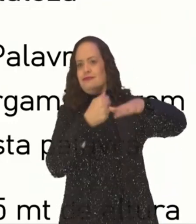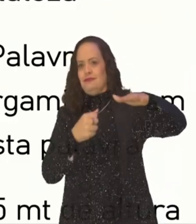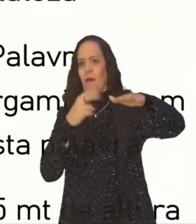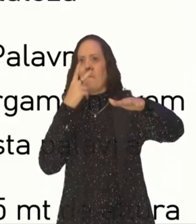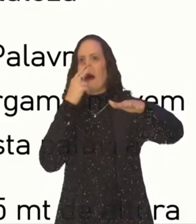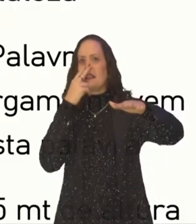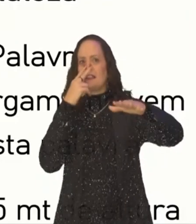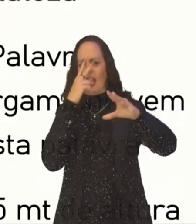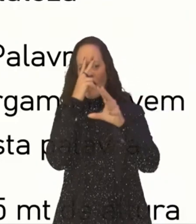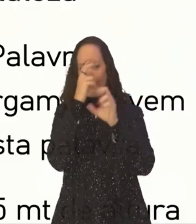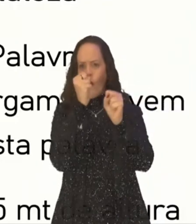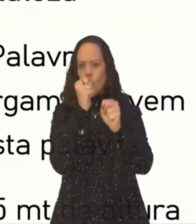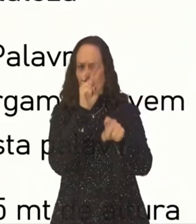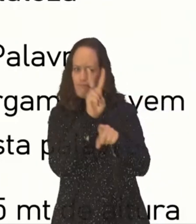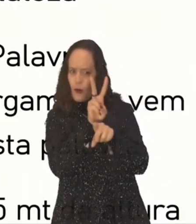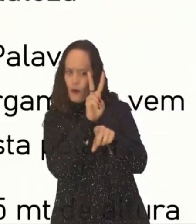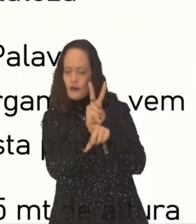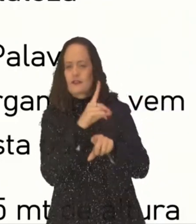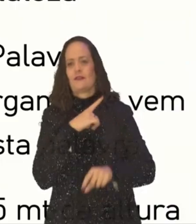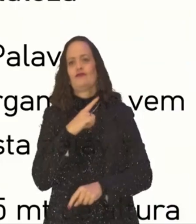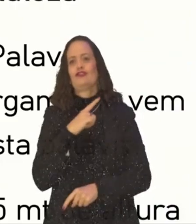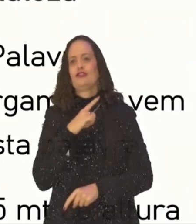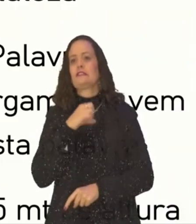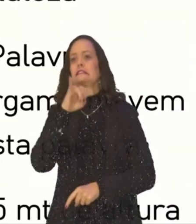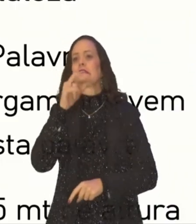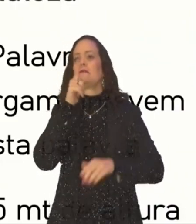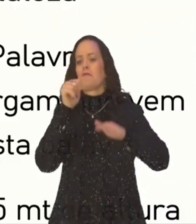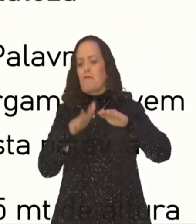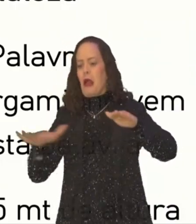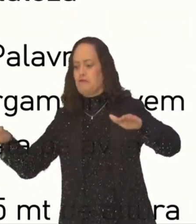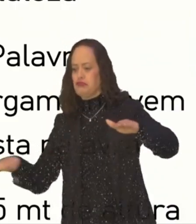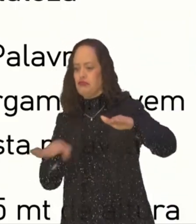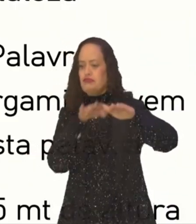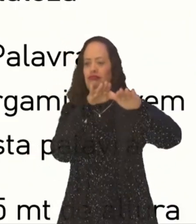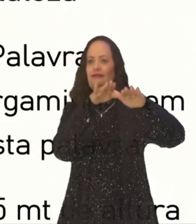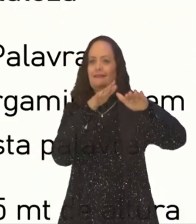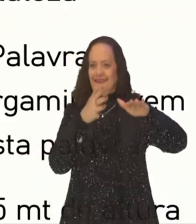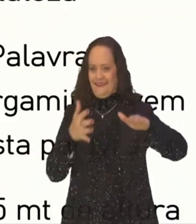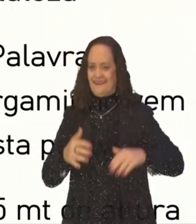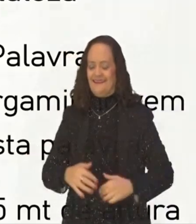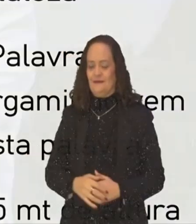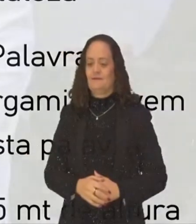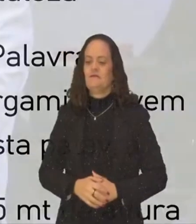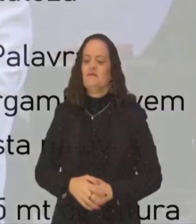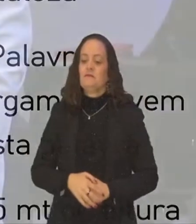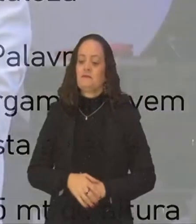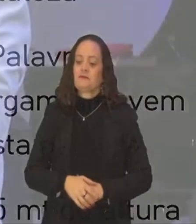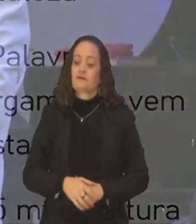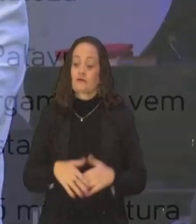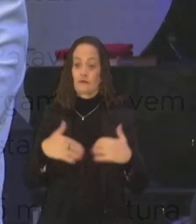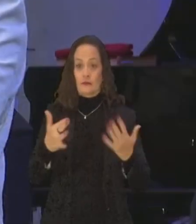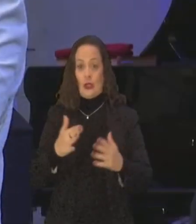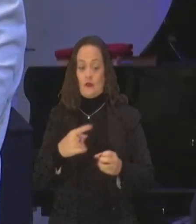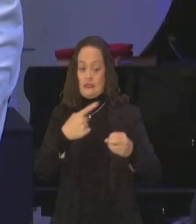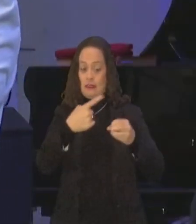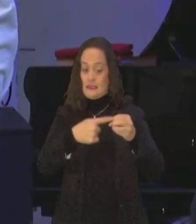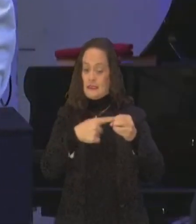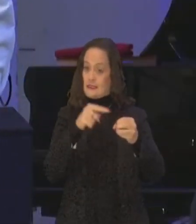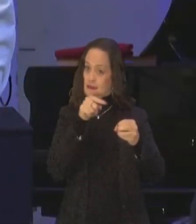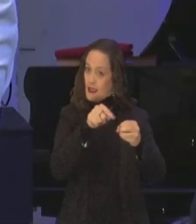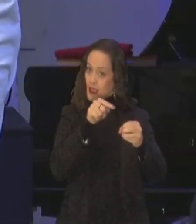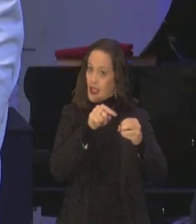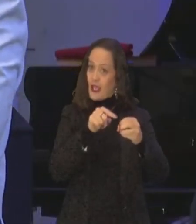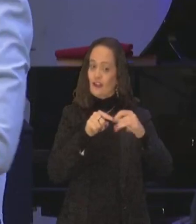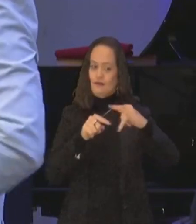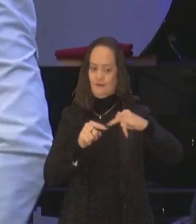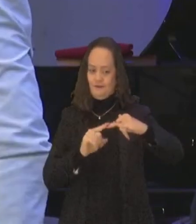a proteção para com aquela cidade. A cidade de Pérgamo foi muito importante